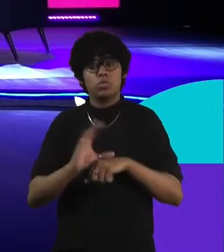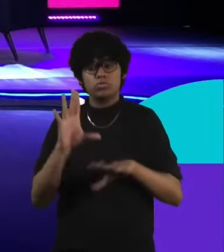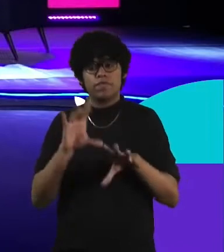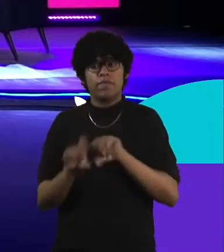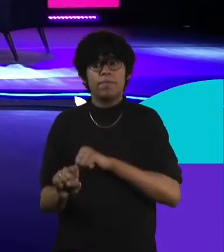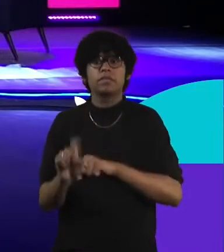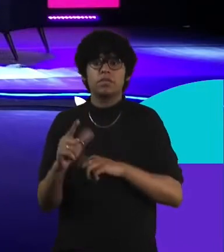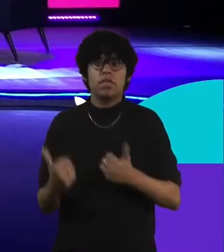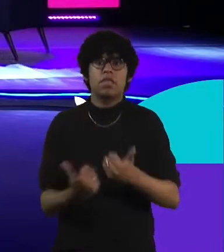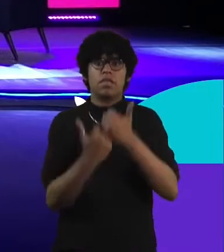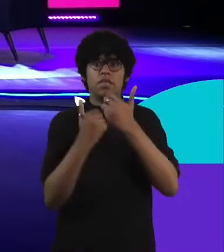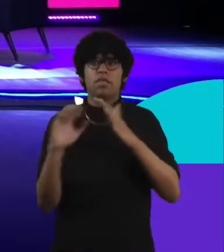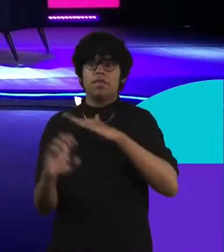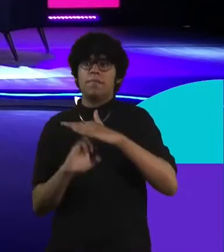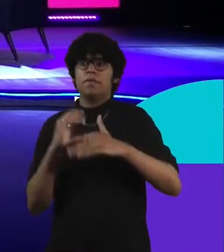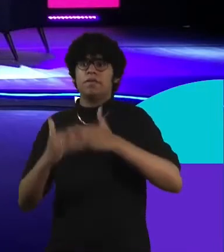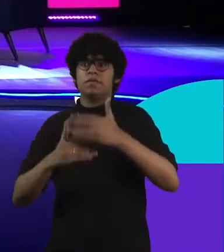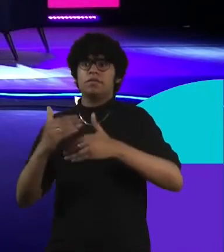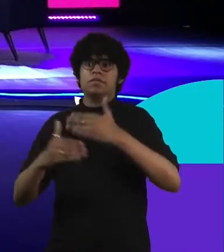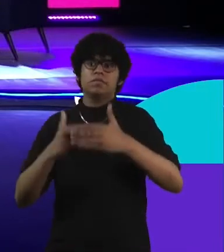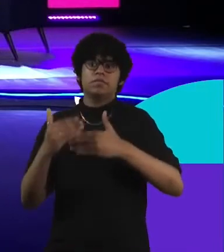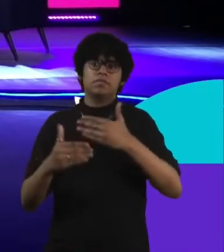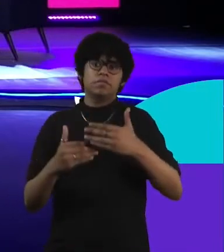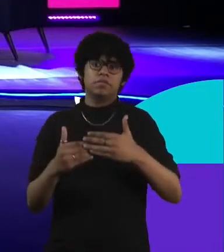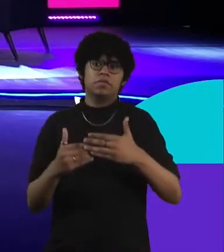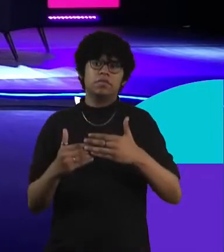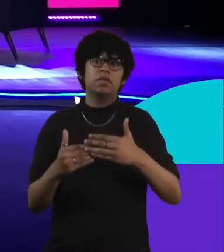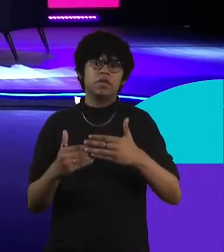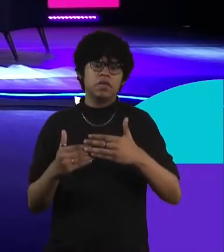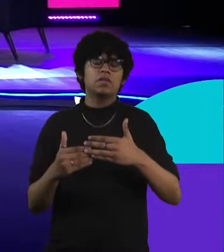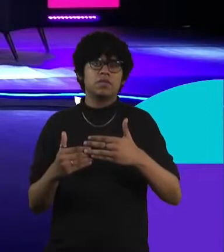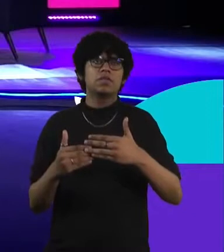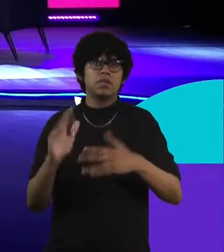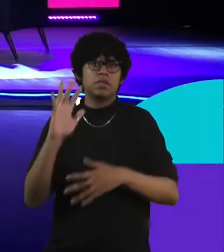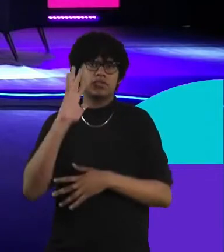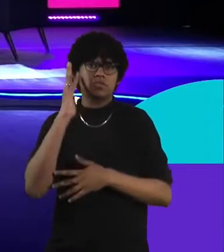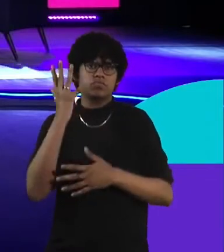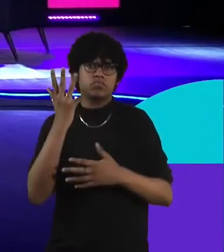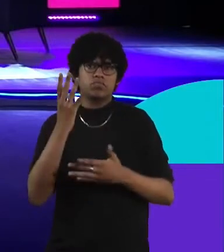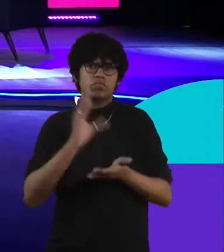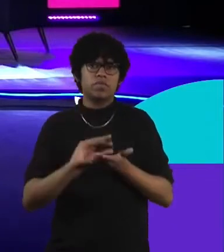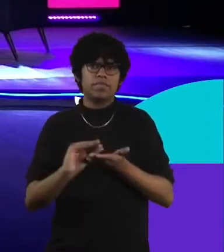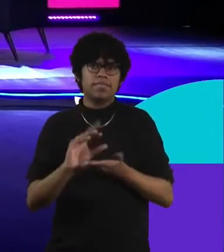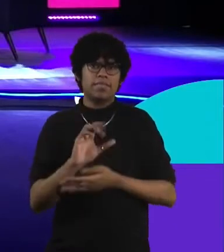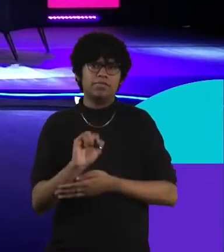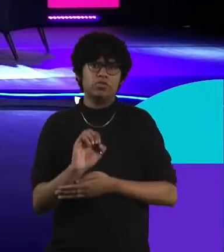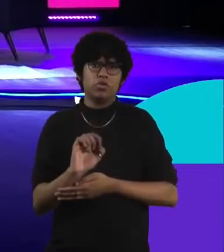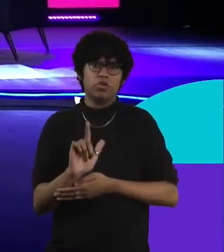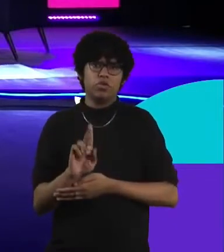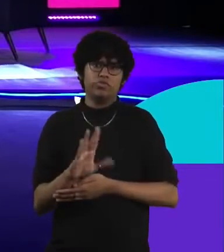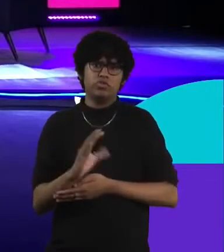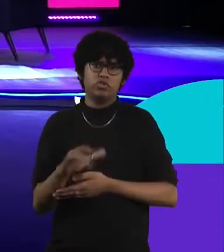auxiliar organizações a desenvolverem soluções de dados dos mais variáveis tipos, né?